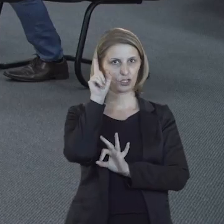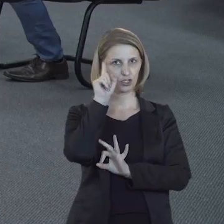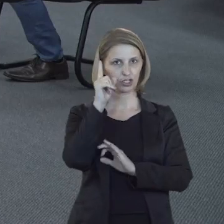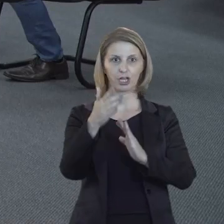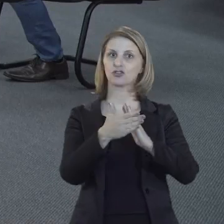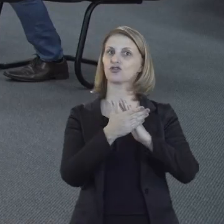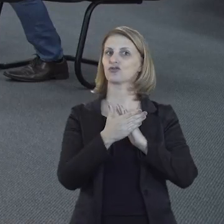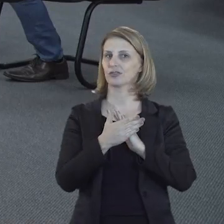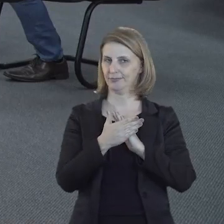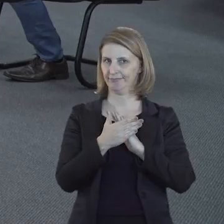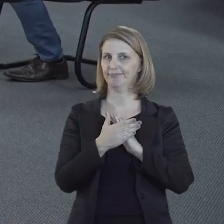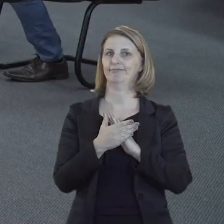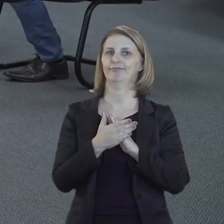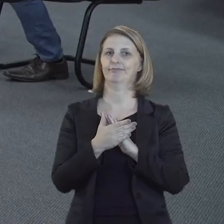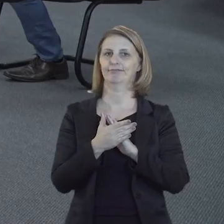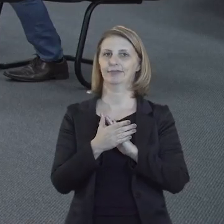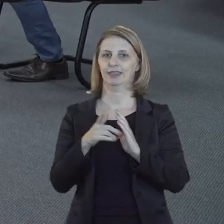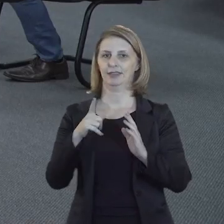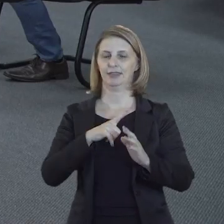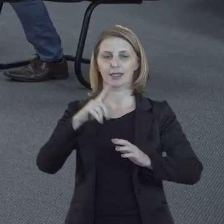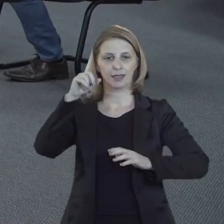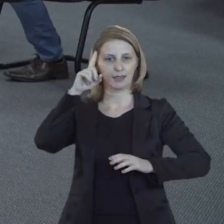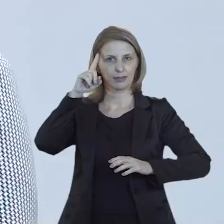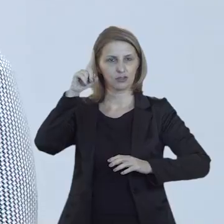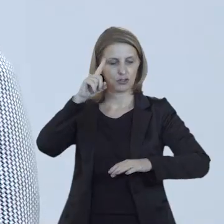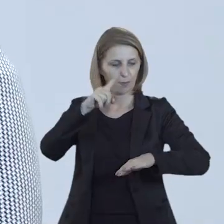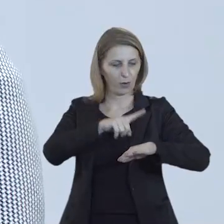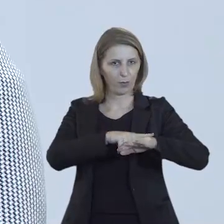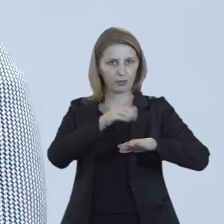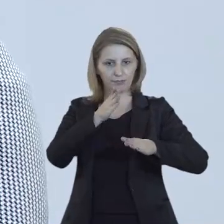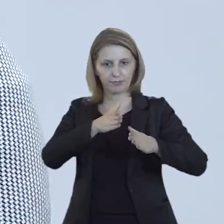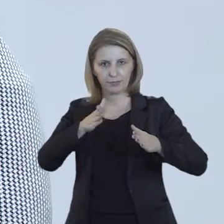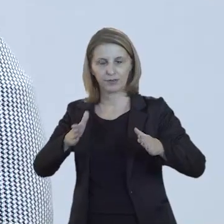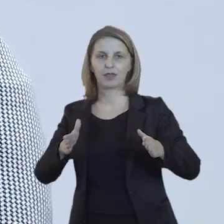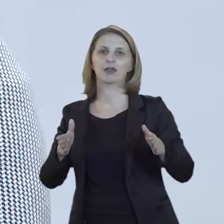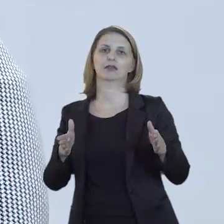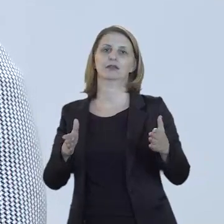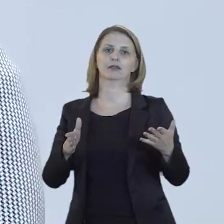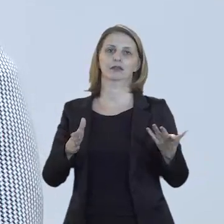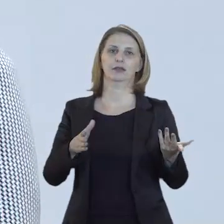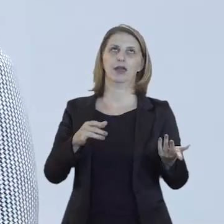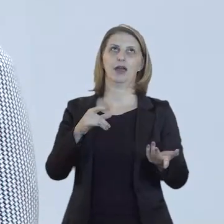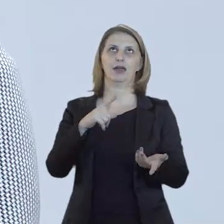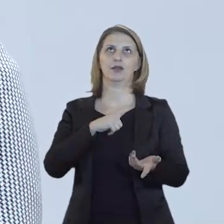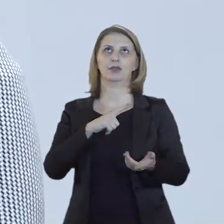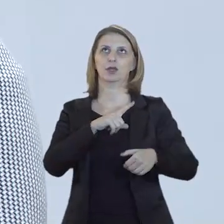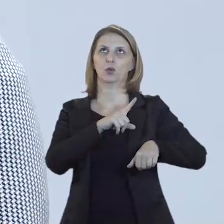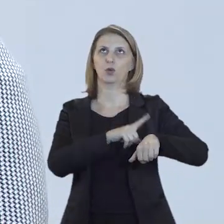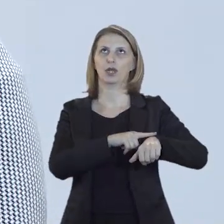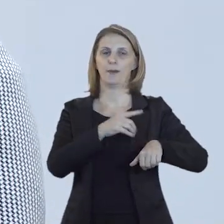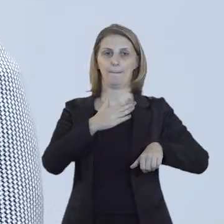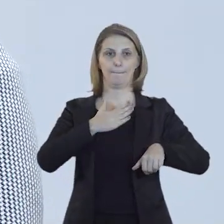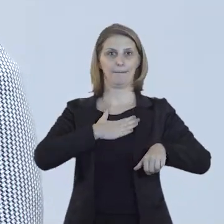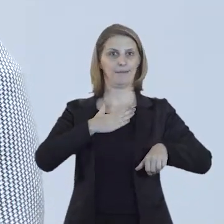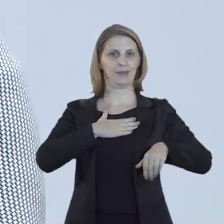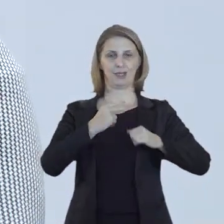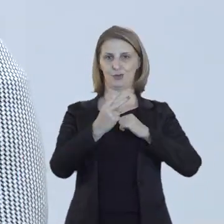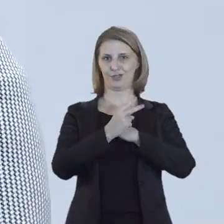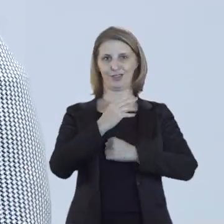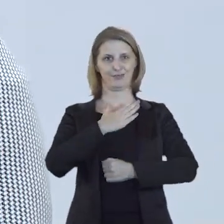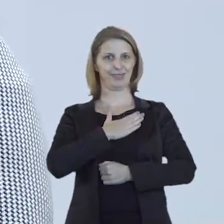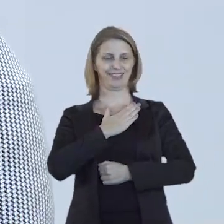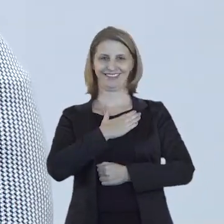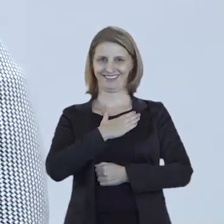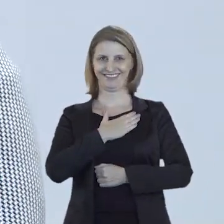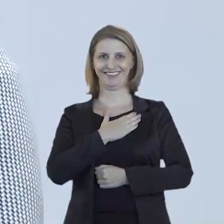a organização do seu dia a dia. Isso ajuda a gente, né, a estabelecer os momentos. A Xana falou, né, eu tenho